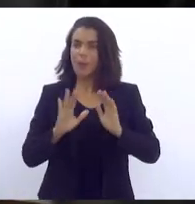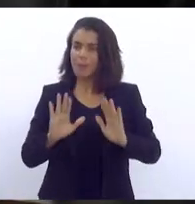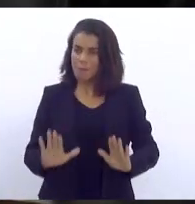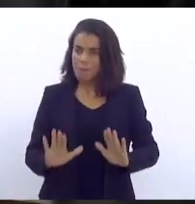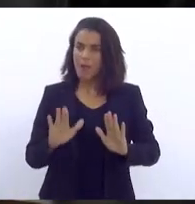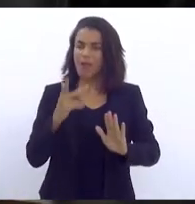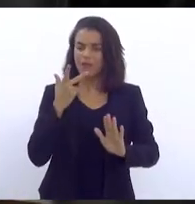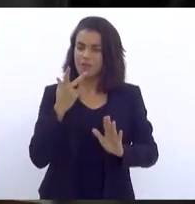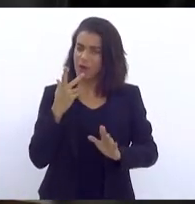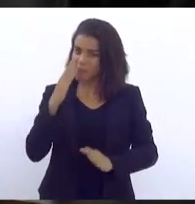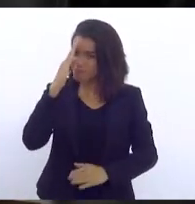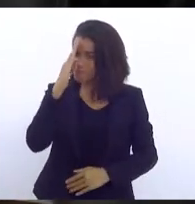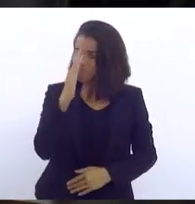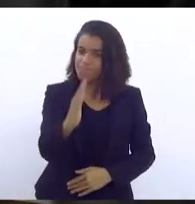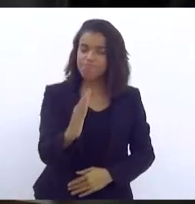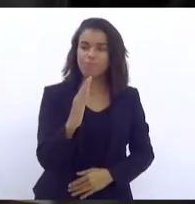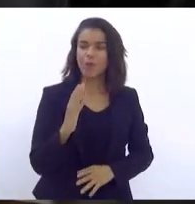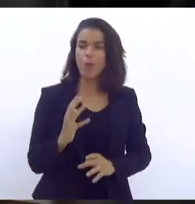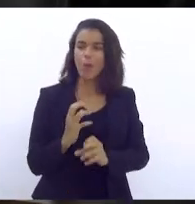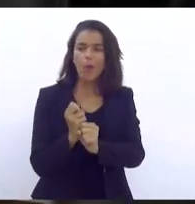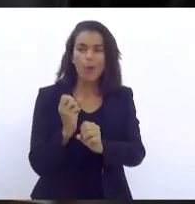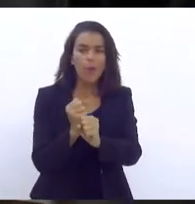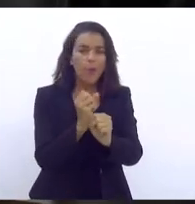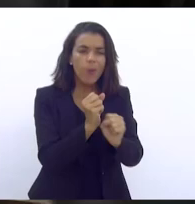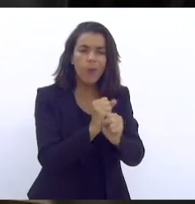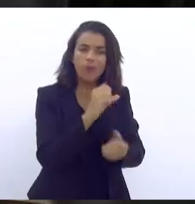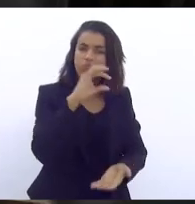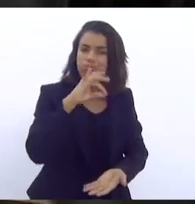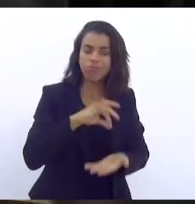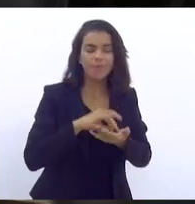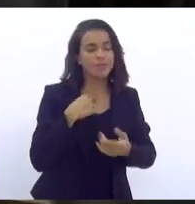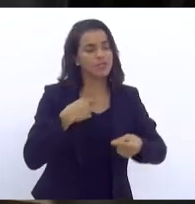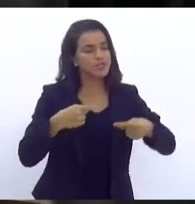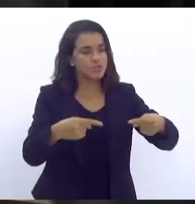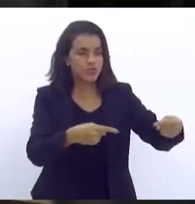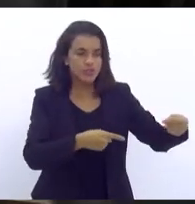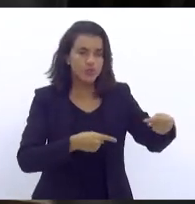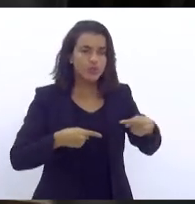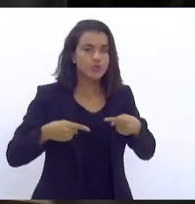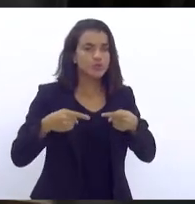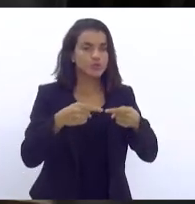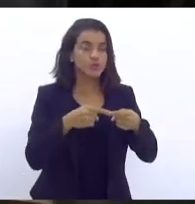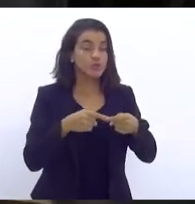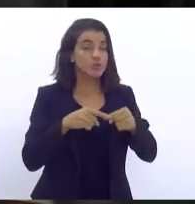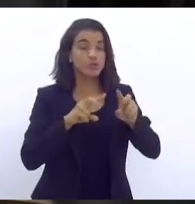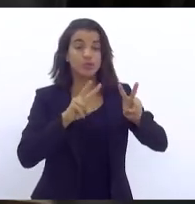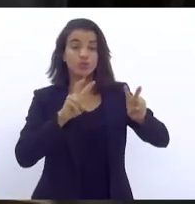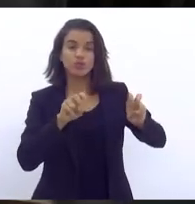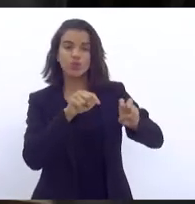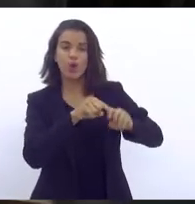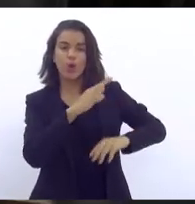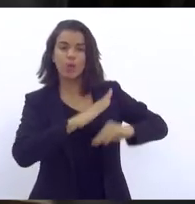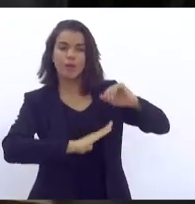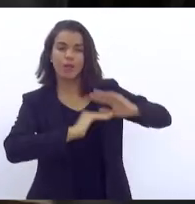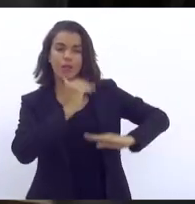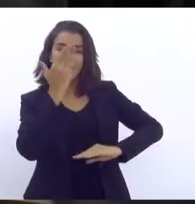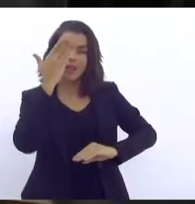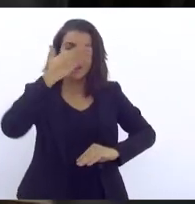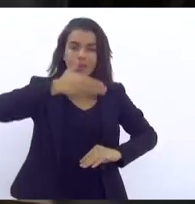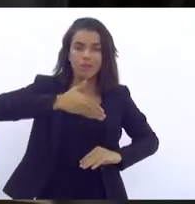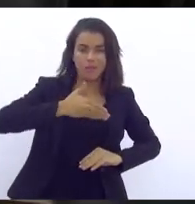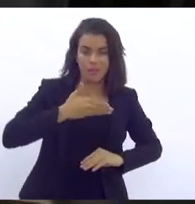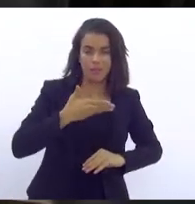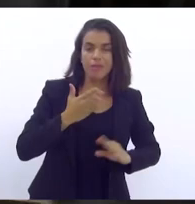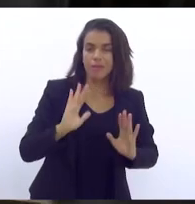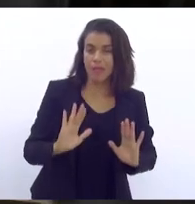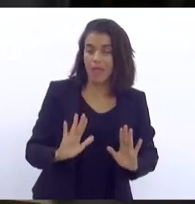lidar com os dados vamos falar sobre os dados reais e discutir eh eh em cima dos dados técnicos e reais que eu acho